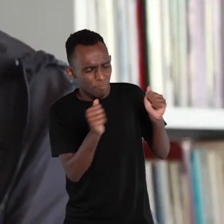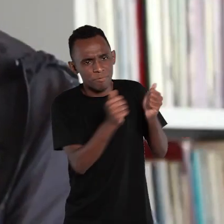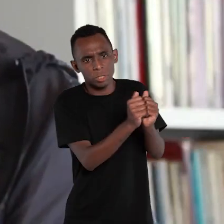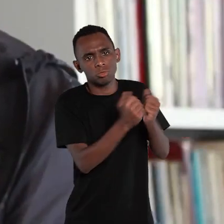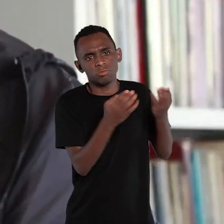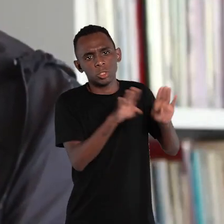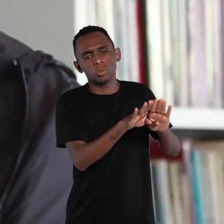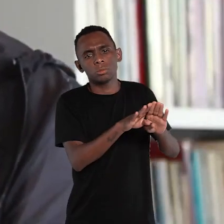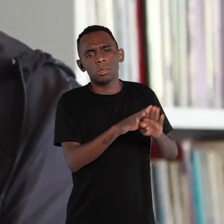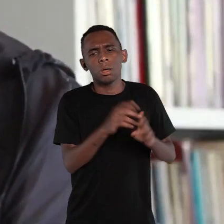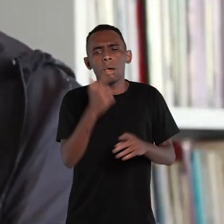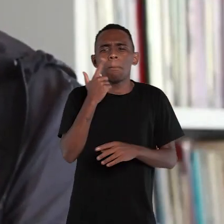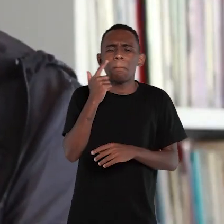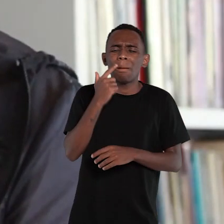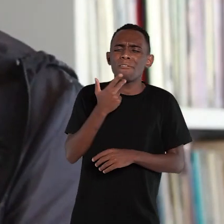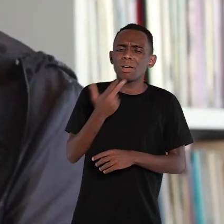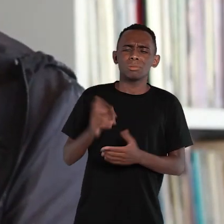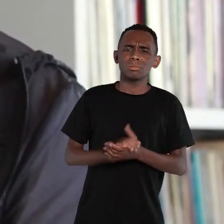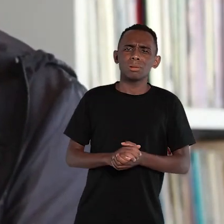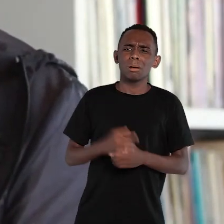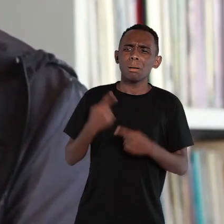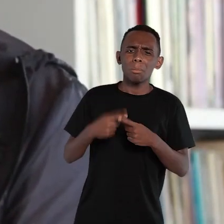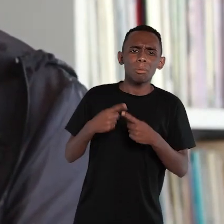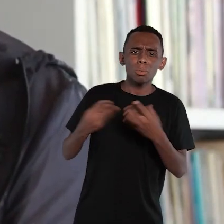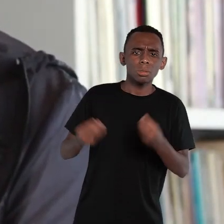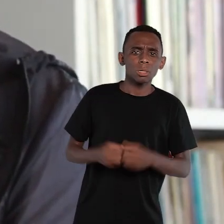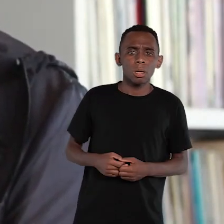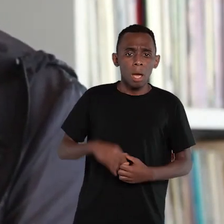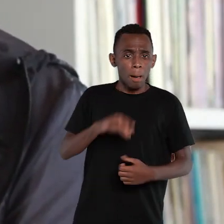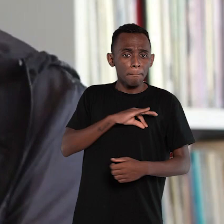porta. O pai falou: vê se pode.